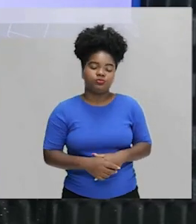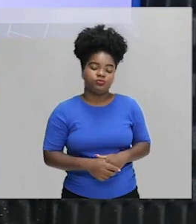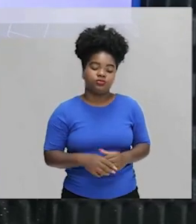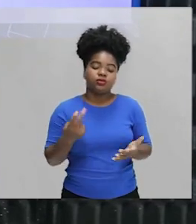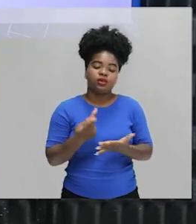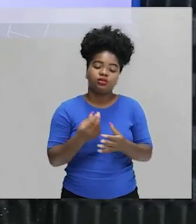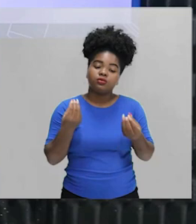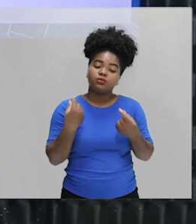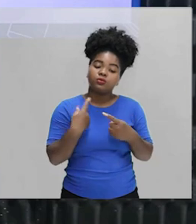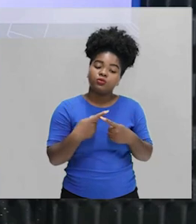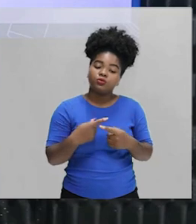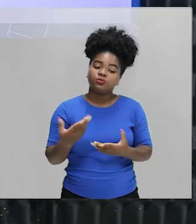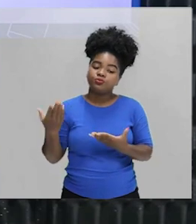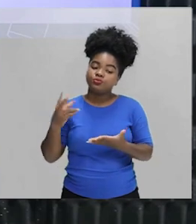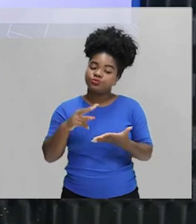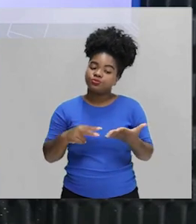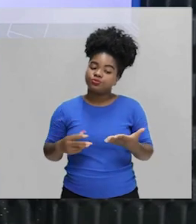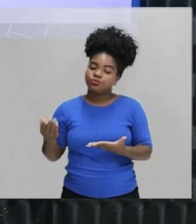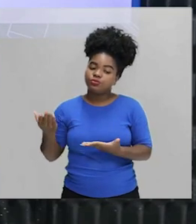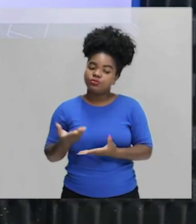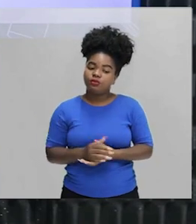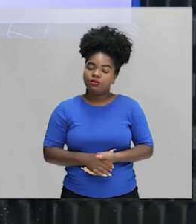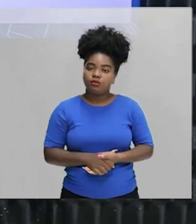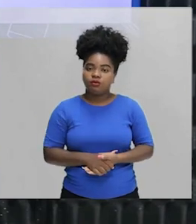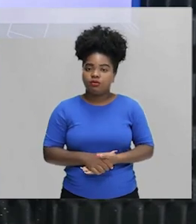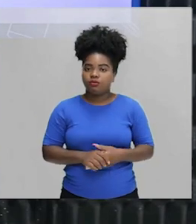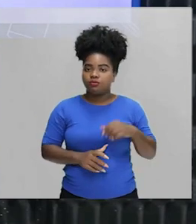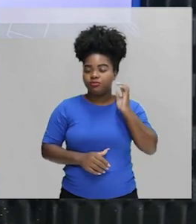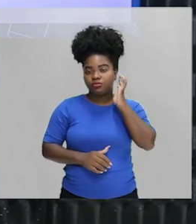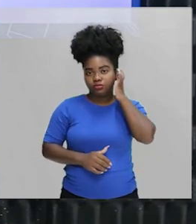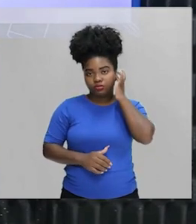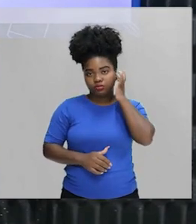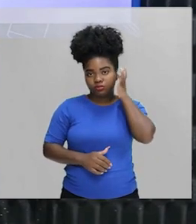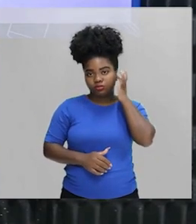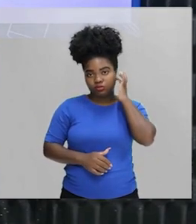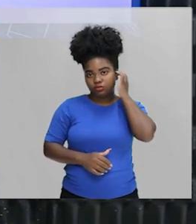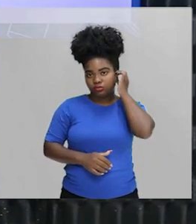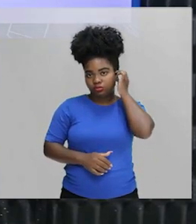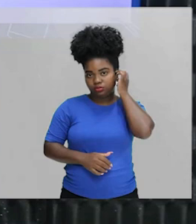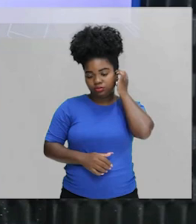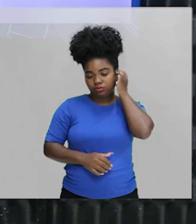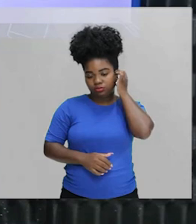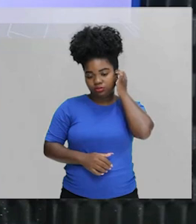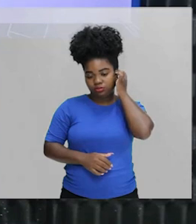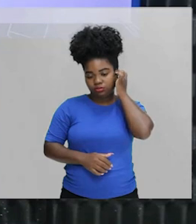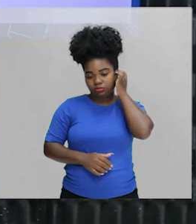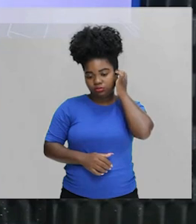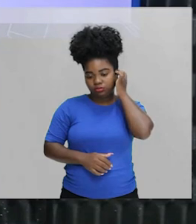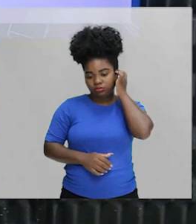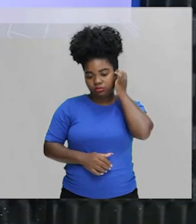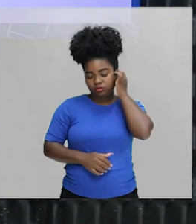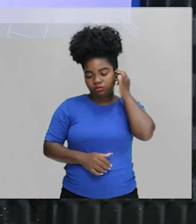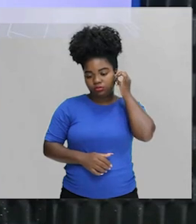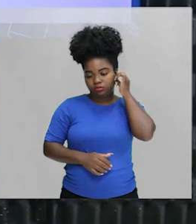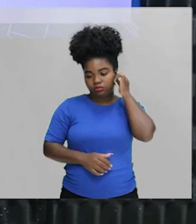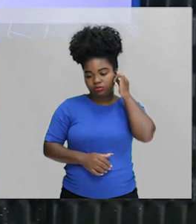sucesso em explicar os espectos de emissão de hidrogênio ao propor que os átomos emitem radiação quando